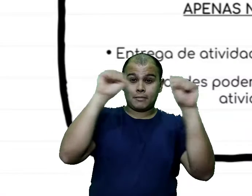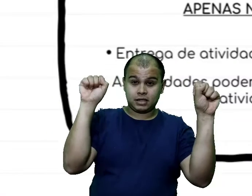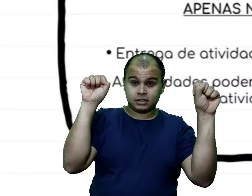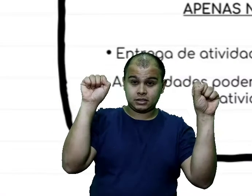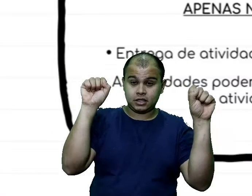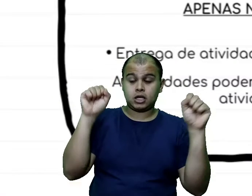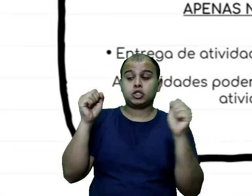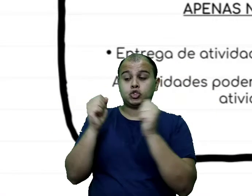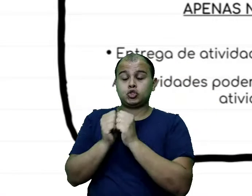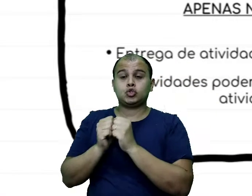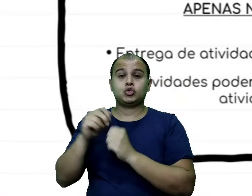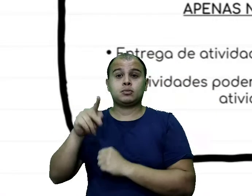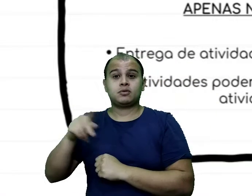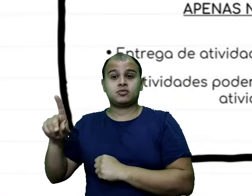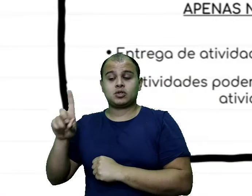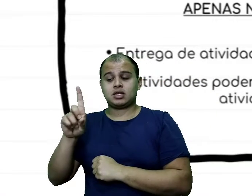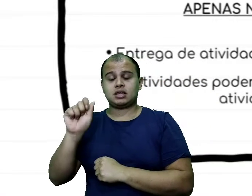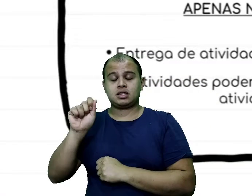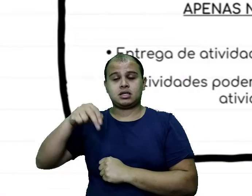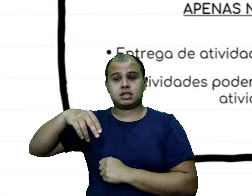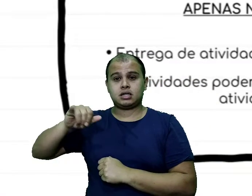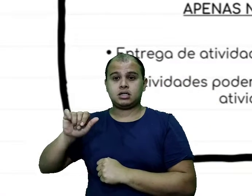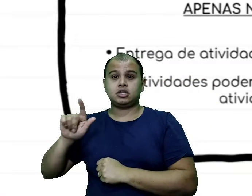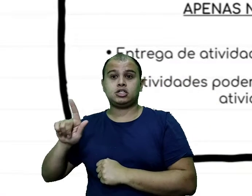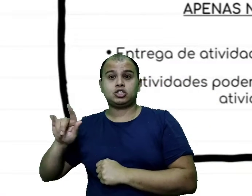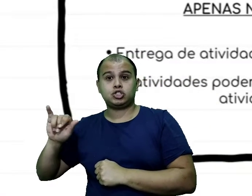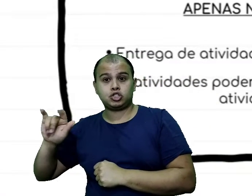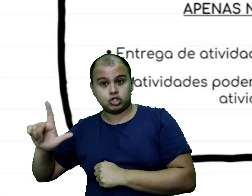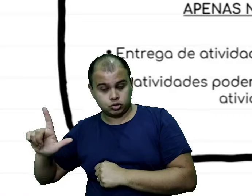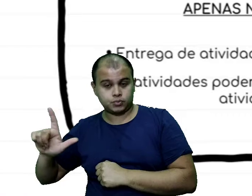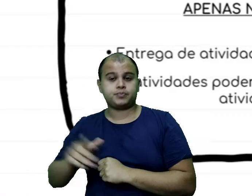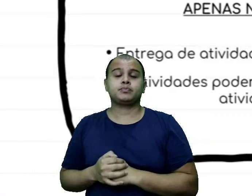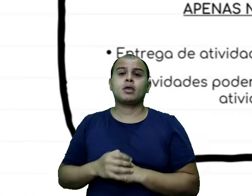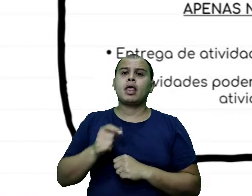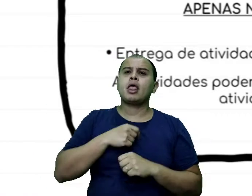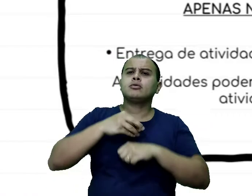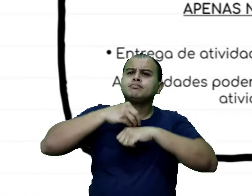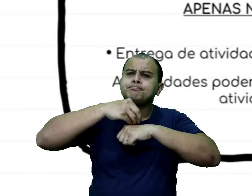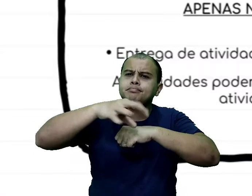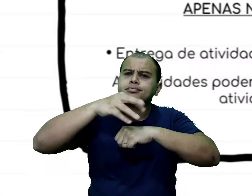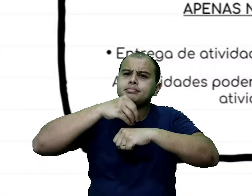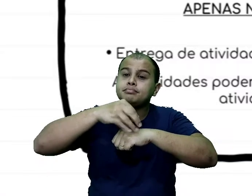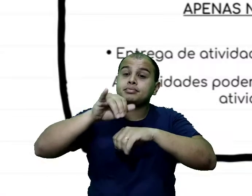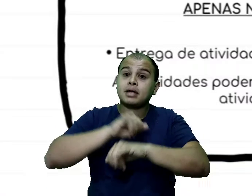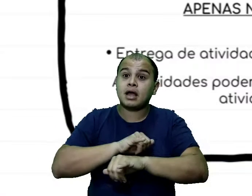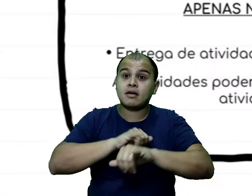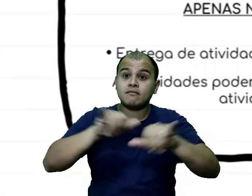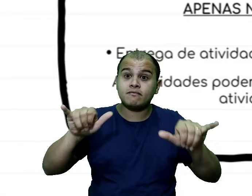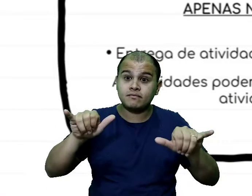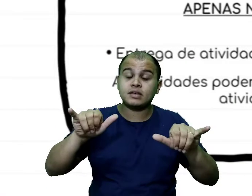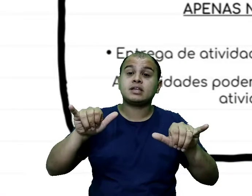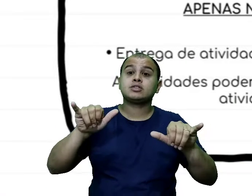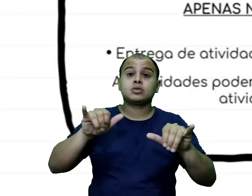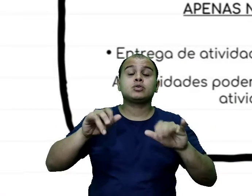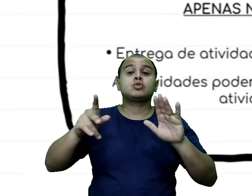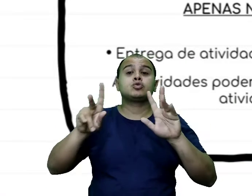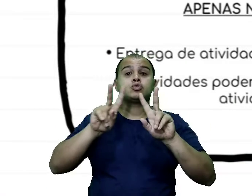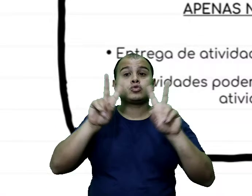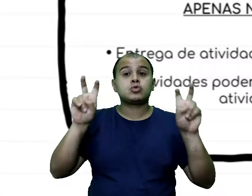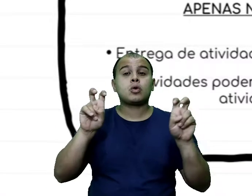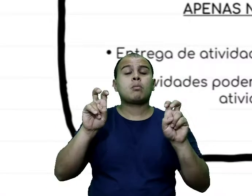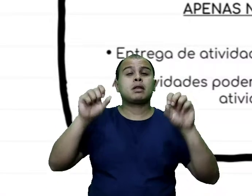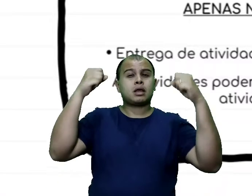da manhã, junto com a Pro Dani Gil. Eu vou falar representando os 4 professores de Educação Física da escola sobre os